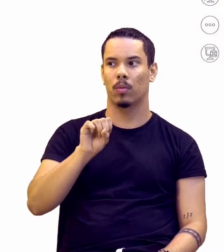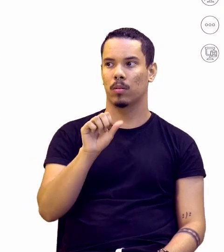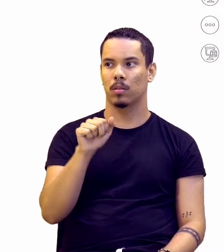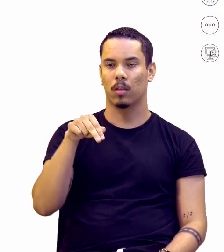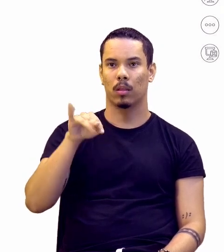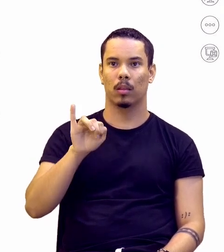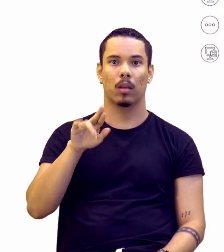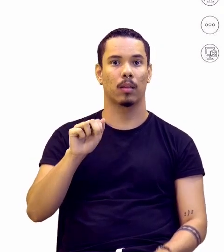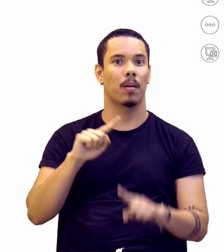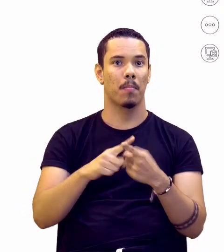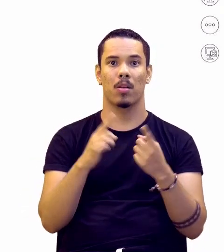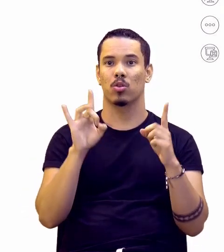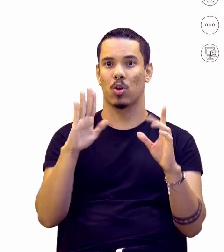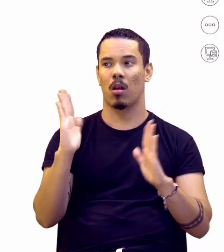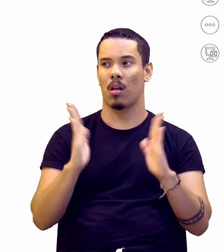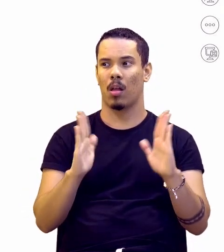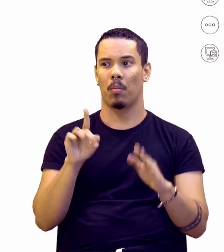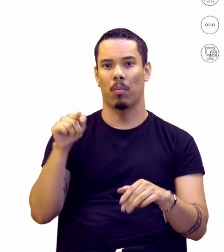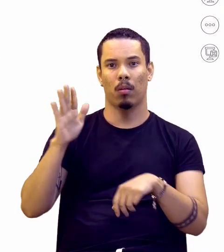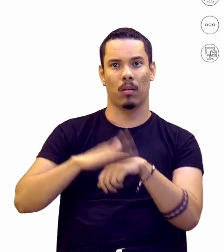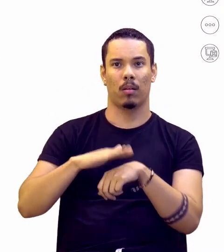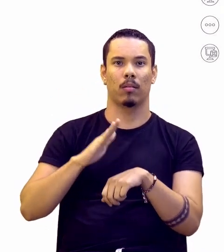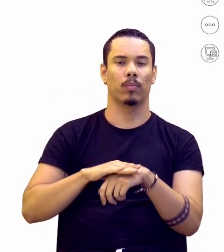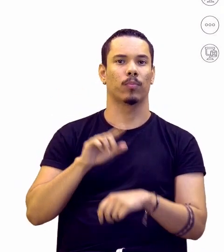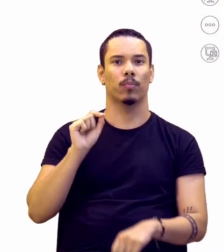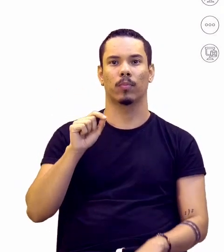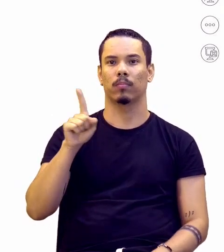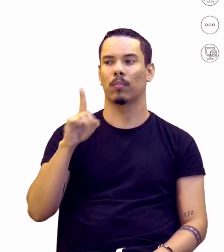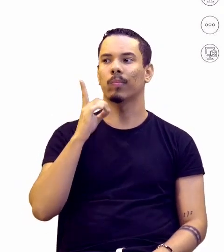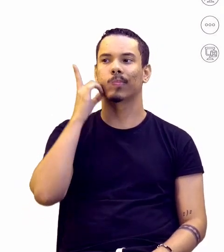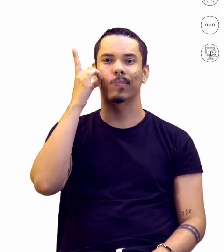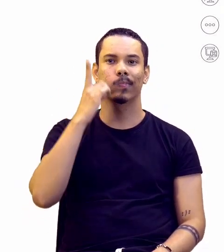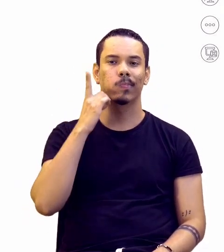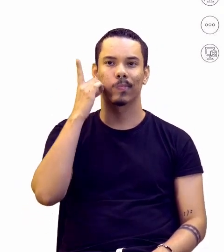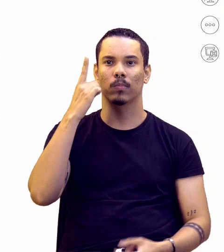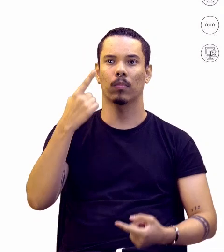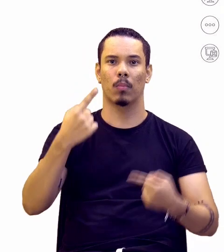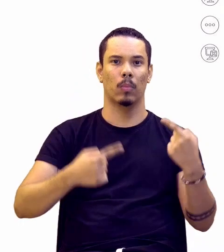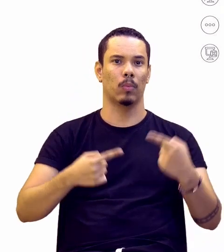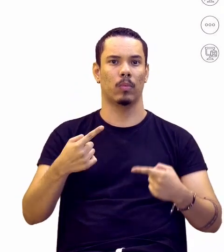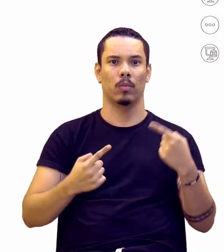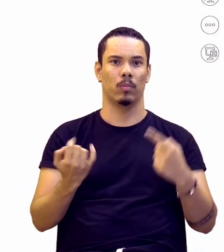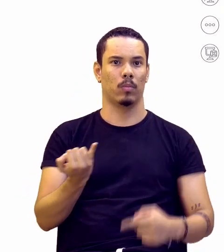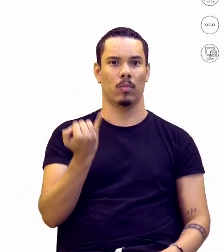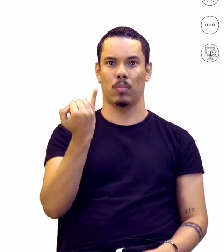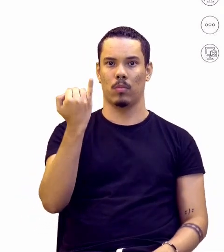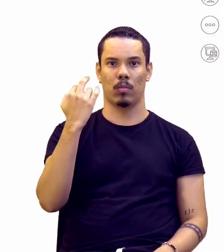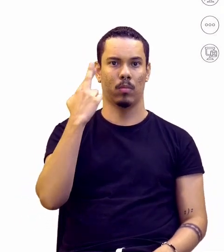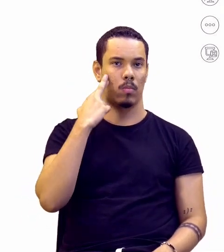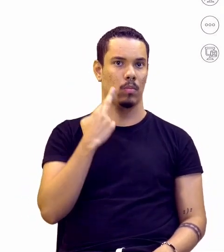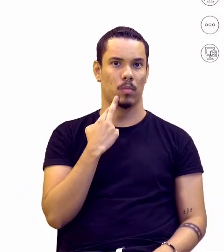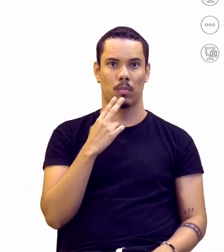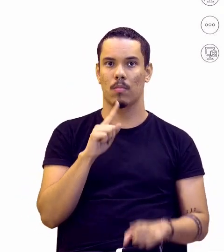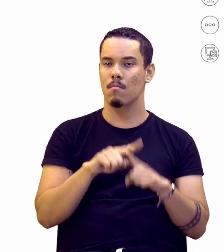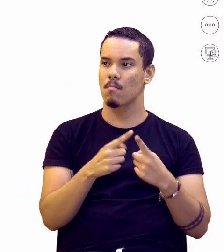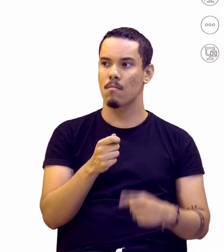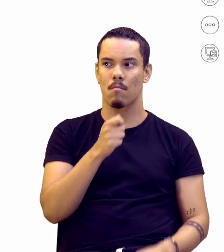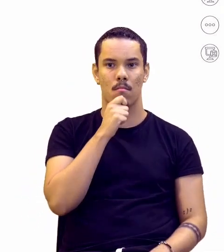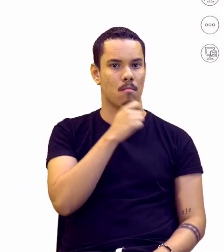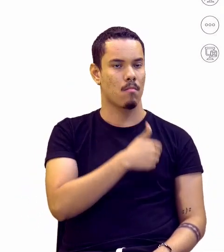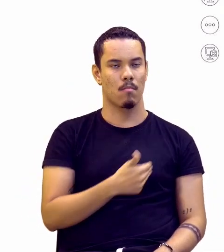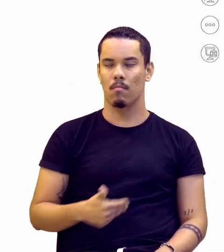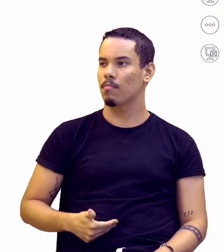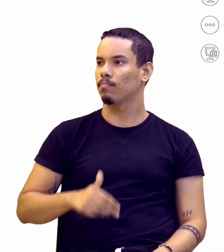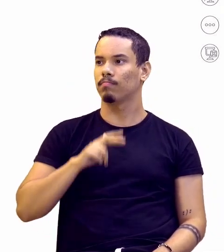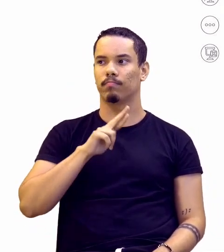passagem. Na época ele era um deputado, ele era um político importante em Rondônia, mas ele ainda não era o governador.